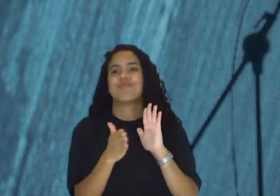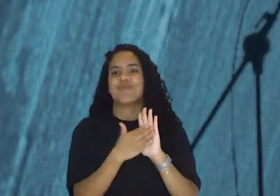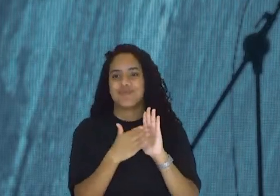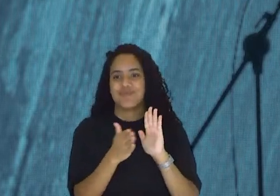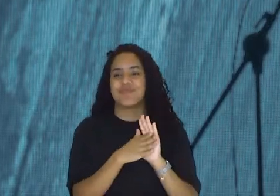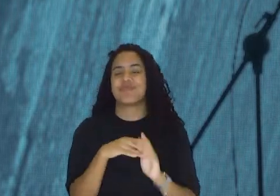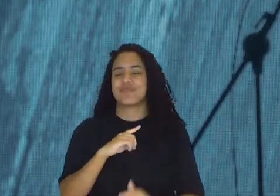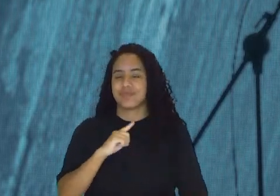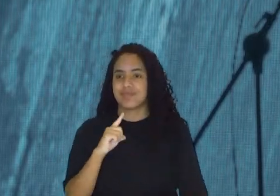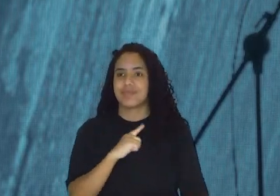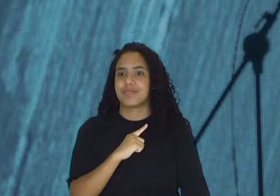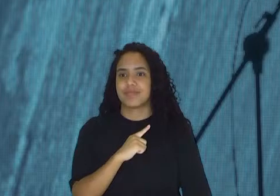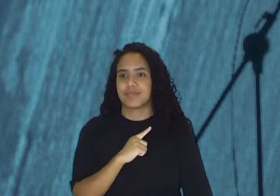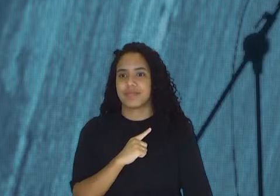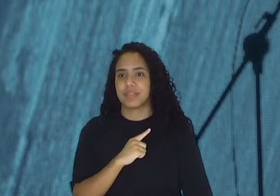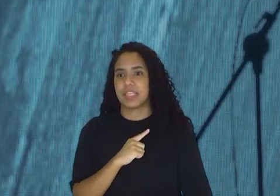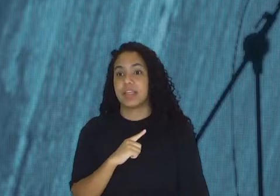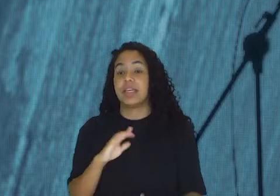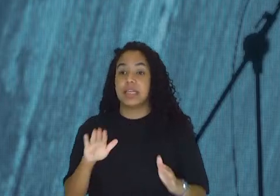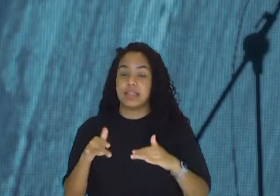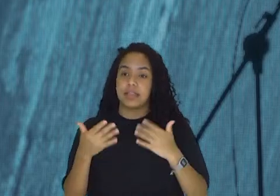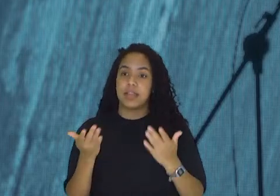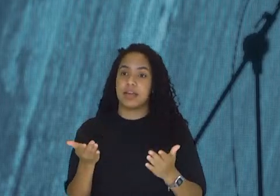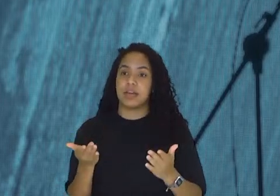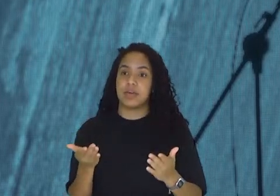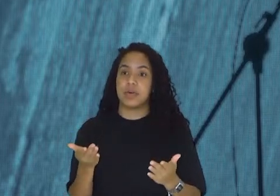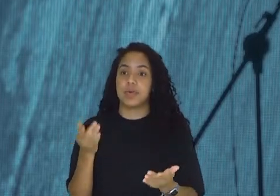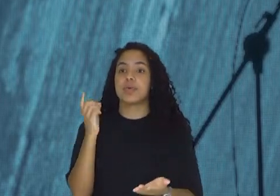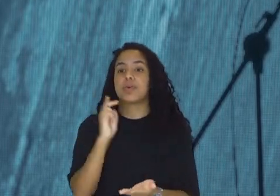do Pai. Quanta riqueza. Alguns de